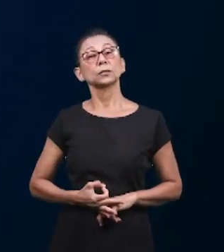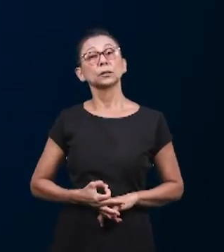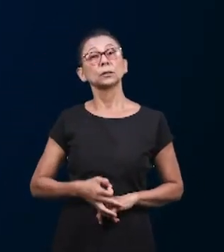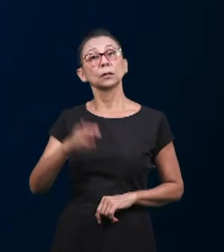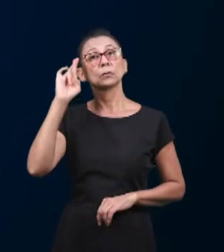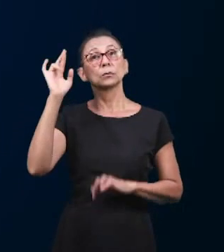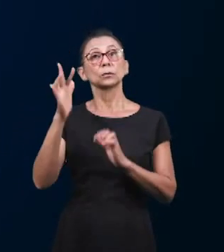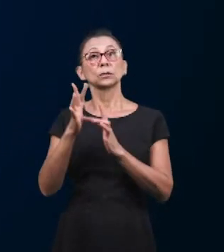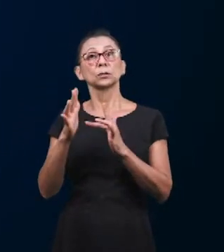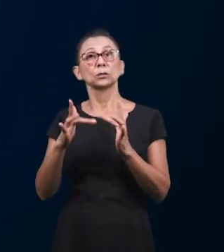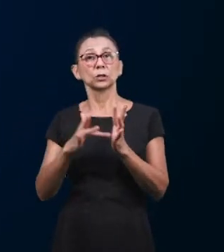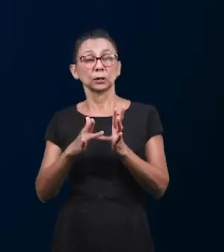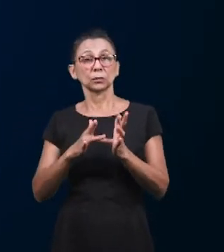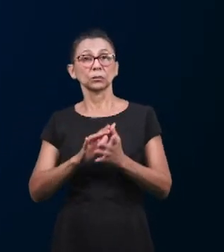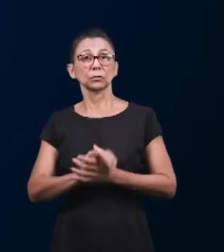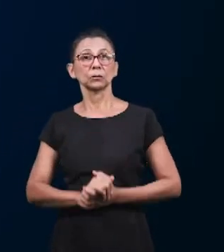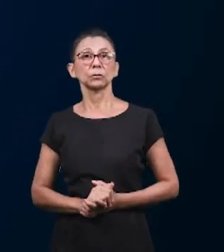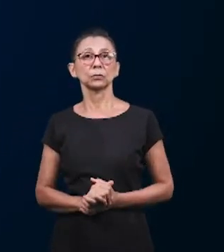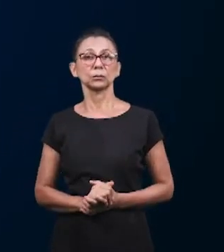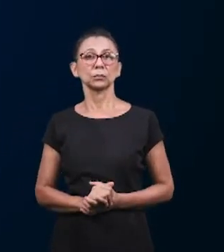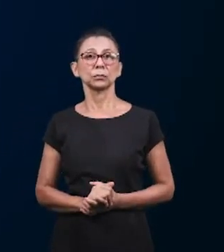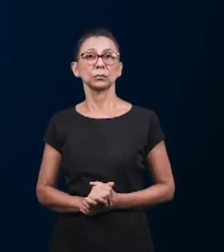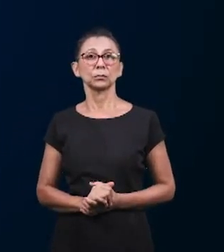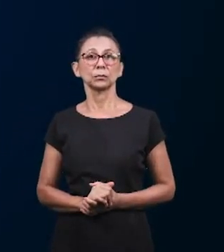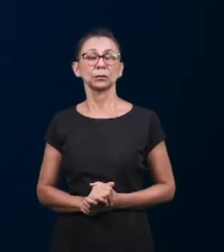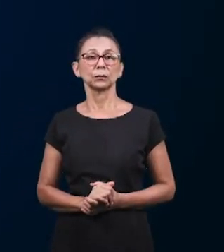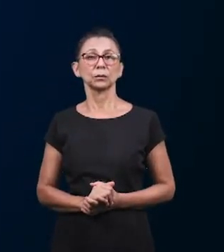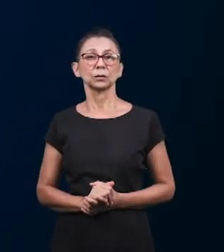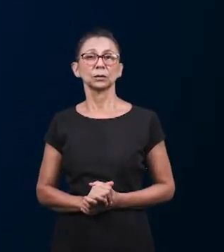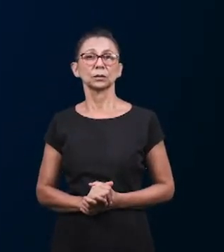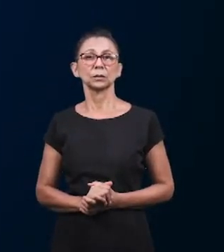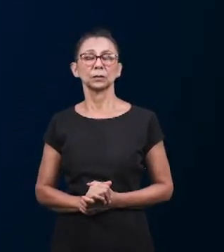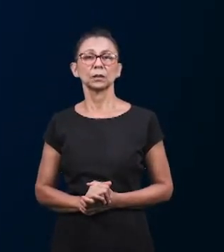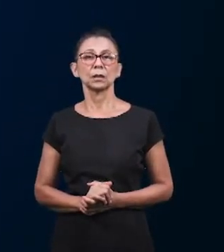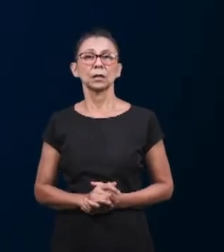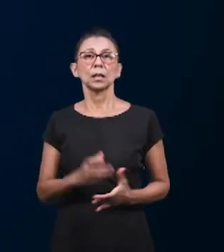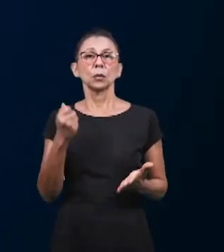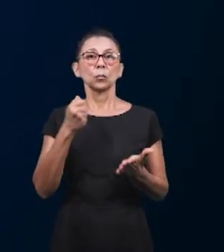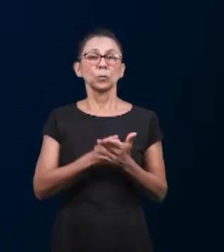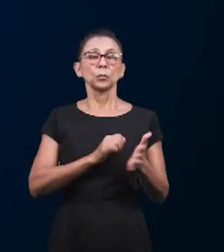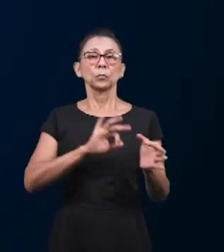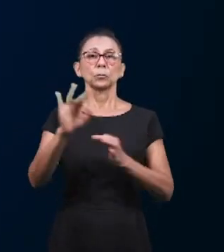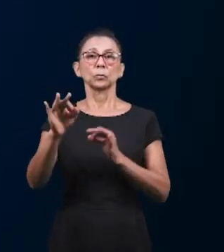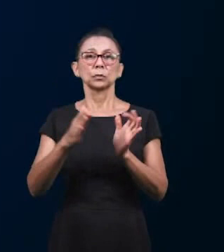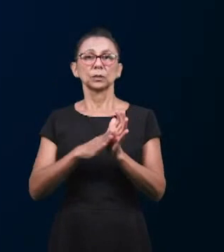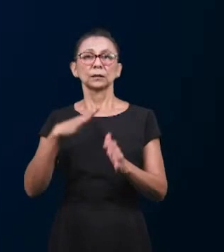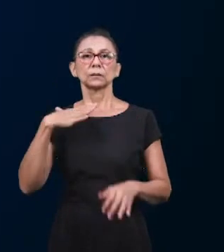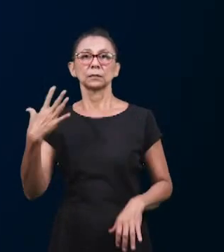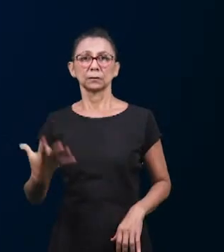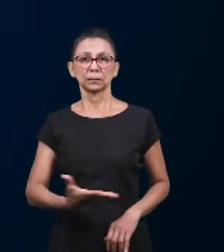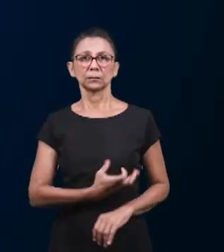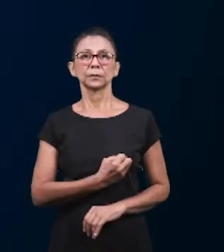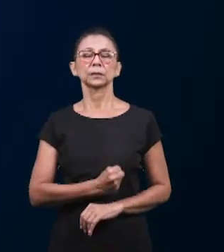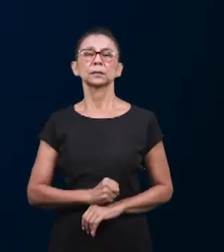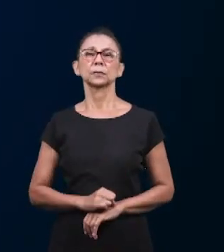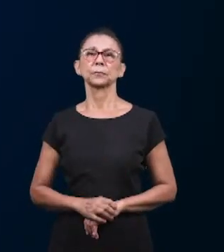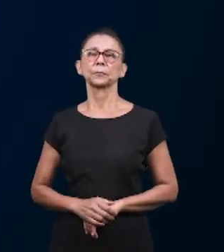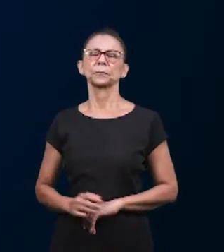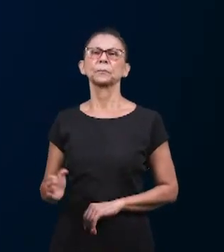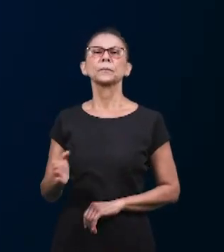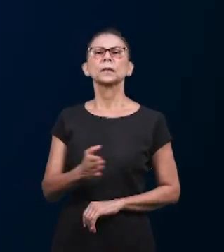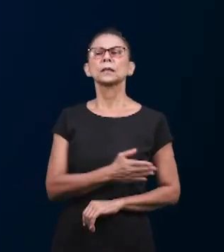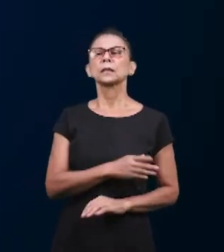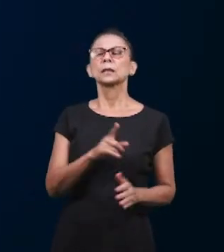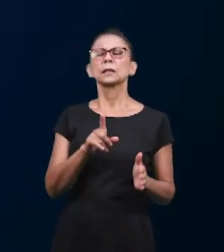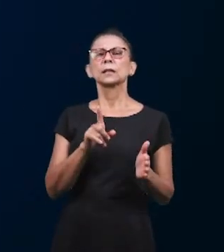Jesus que a mulher estaria ali, e assim pôde fazer o projeto de salvação. Amém. Qual